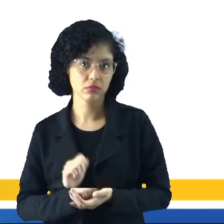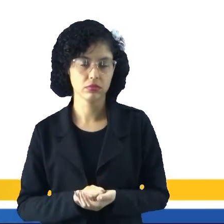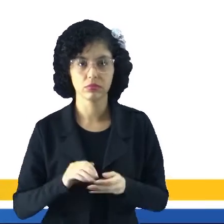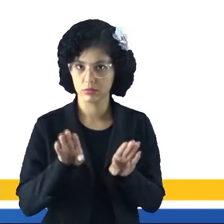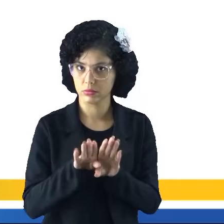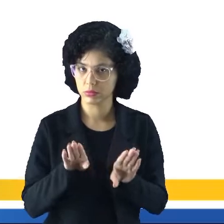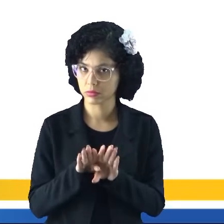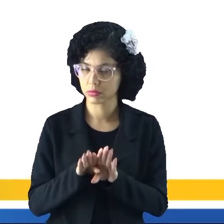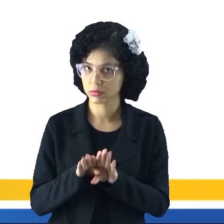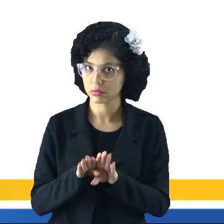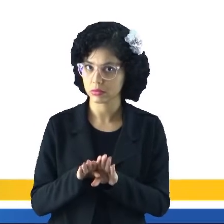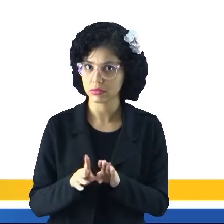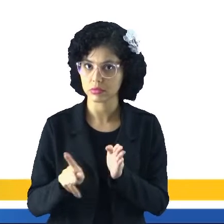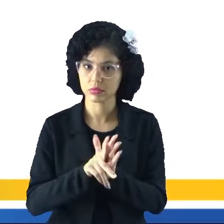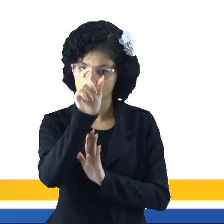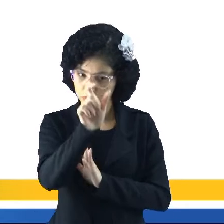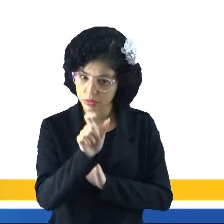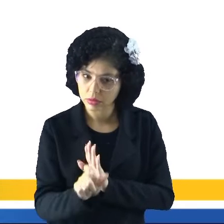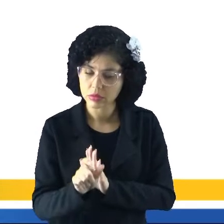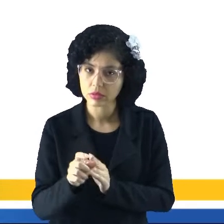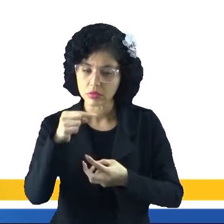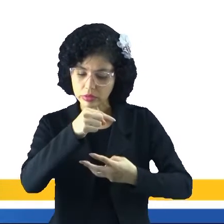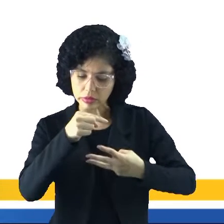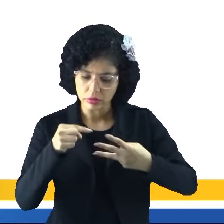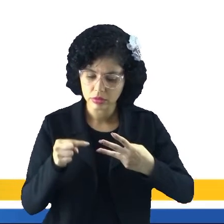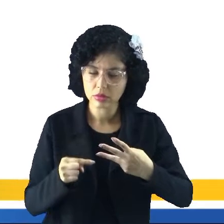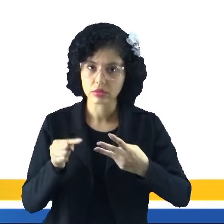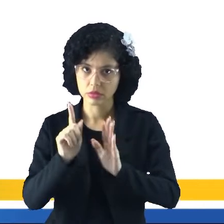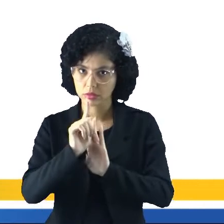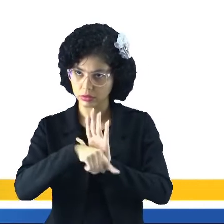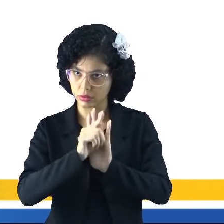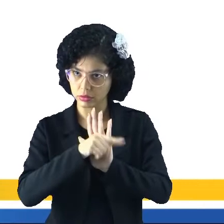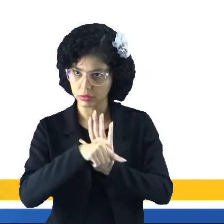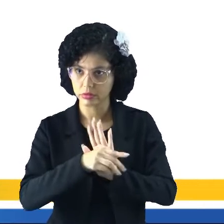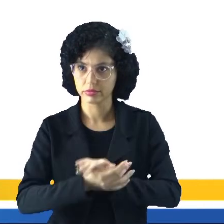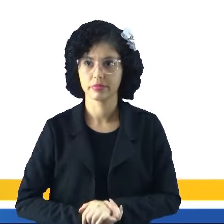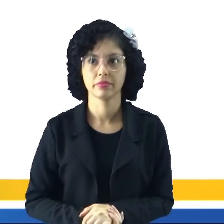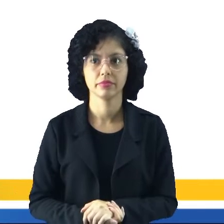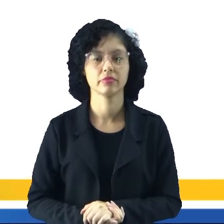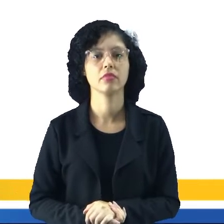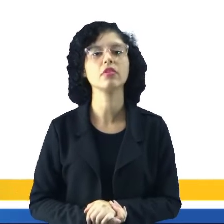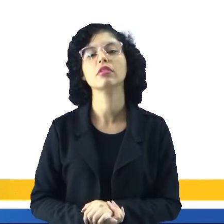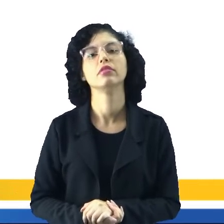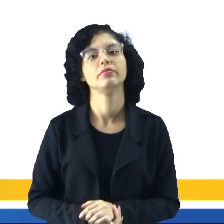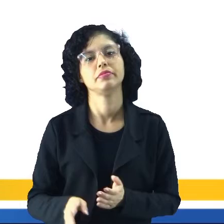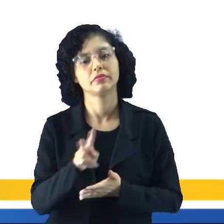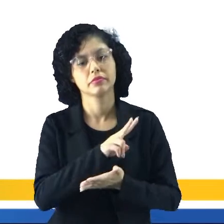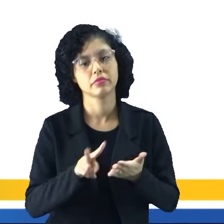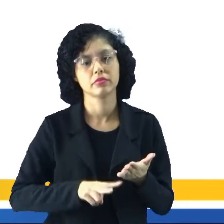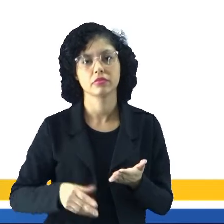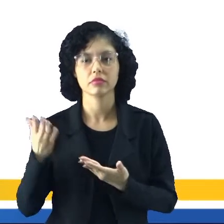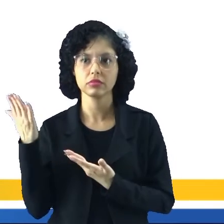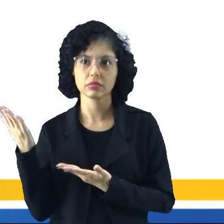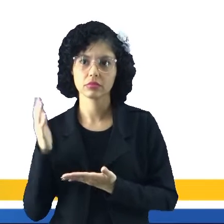uma personagem que tramita entre esses 3 gêneros. Então vamos fazer a leitura dessa,